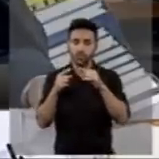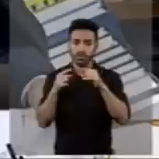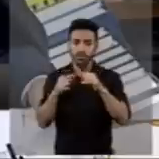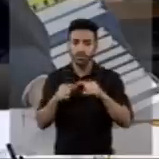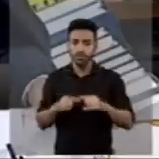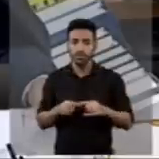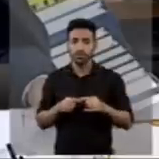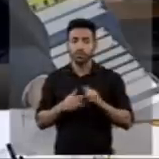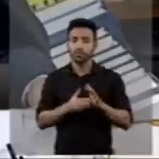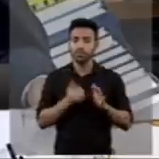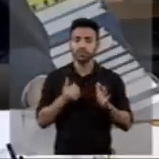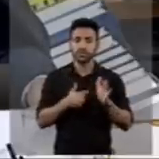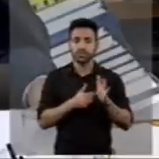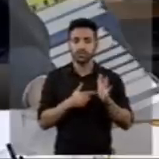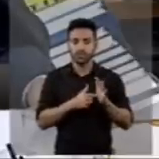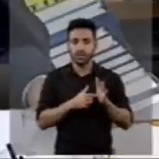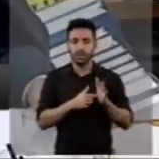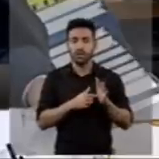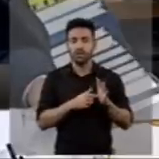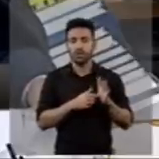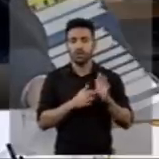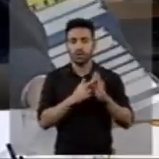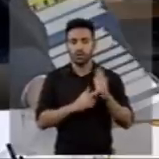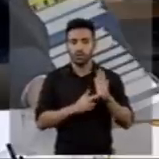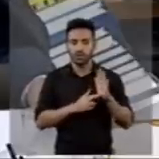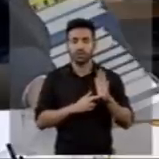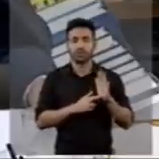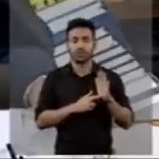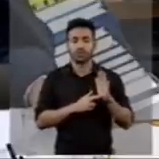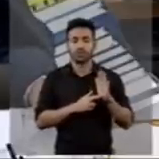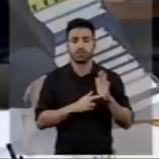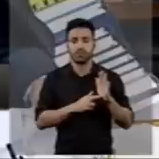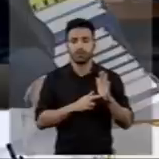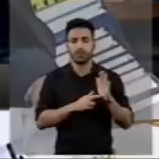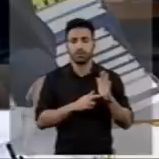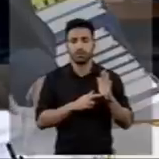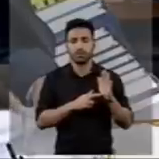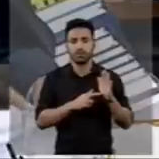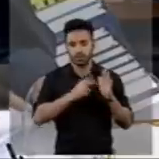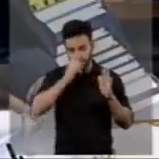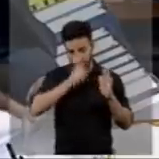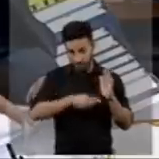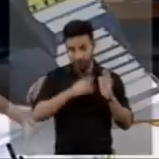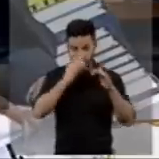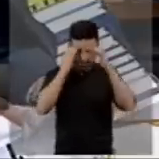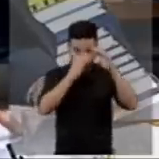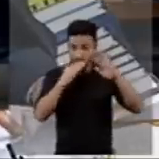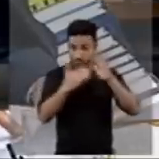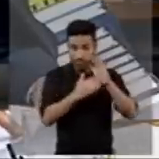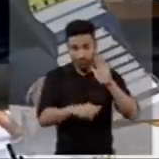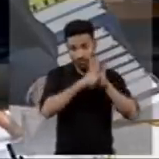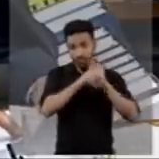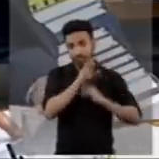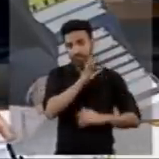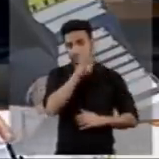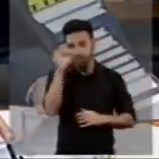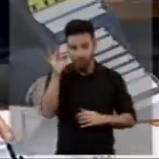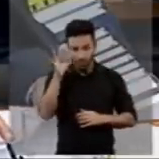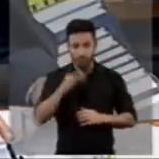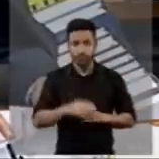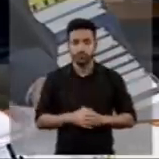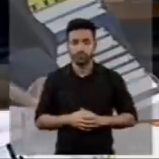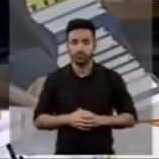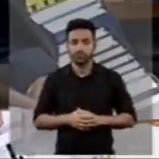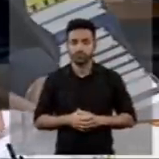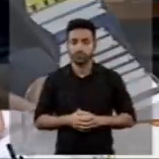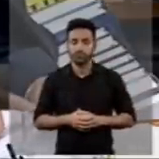afastar-se a cláusula da observância estrita à legislação federal. É que a adoção da referida técnica